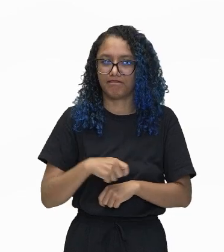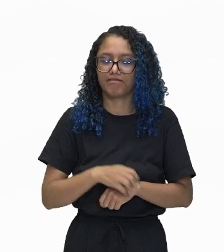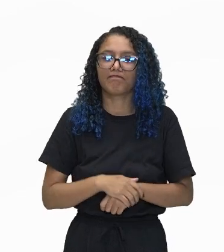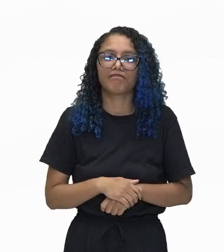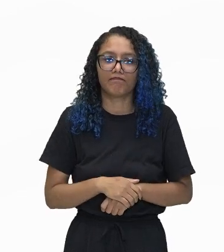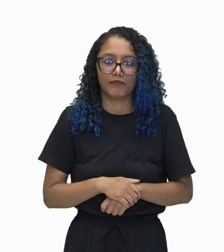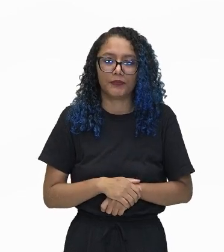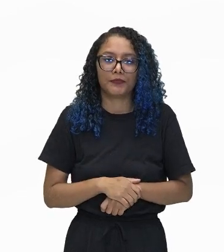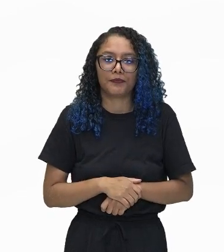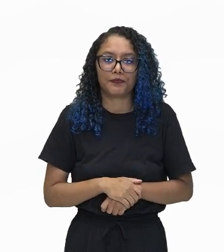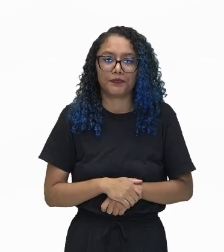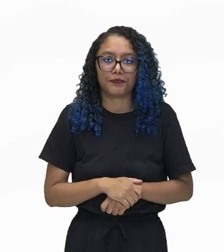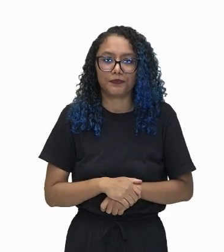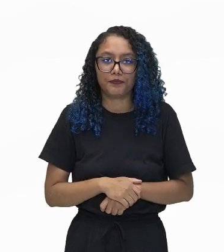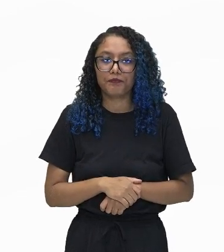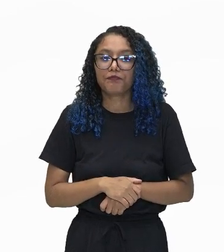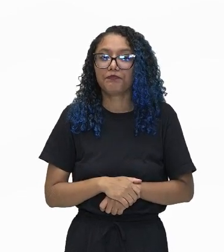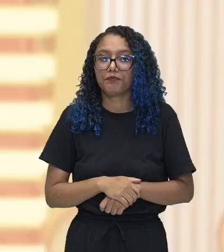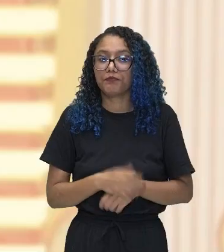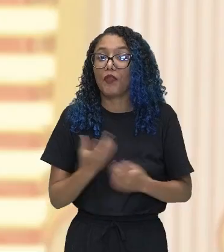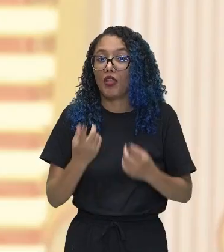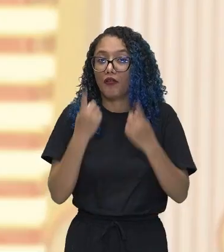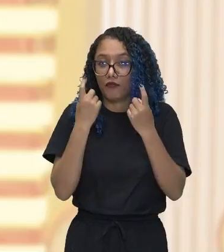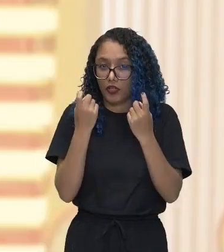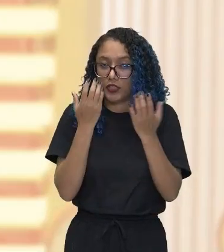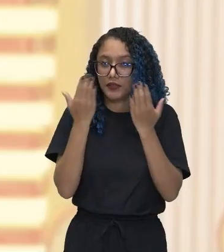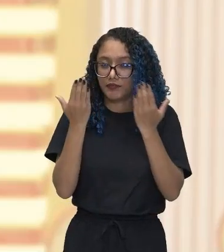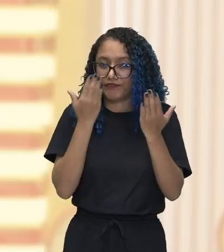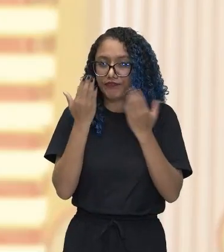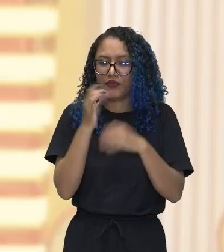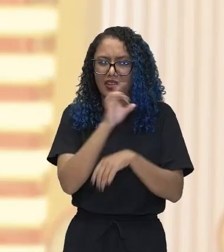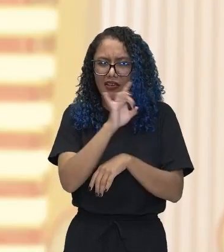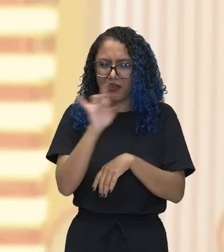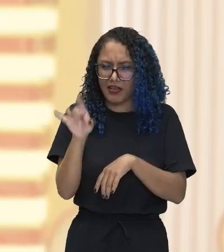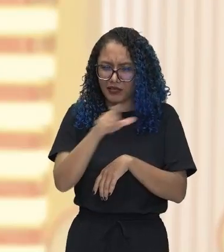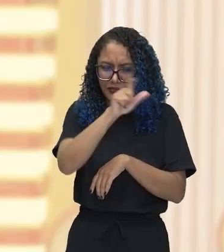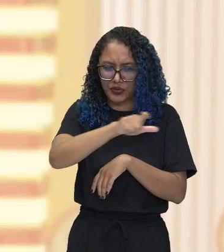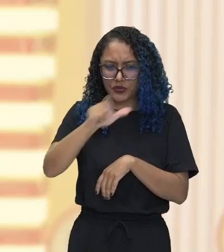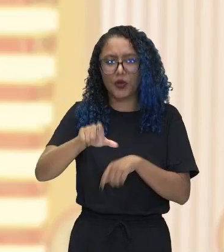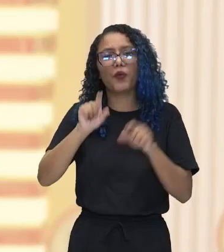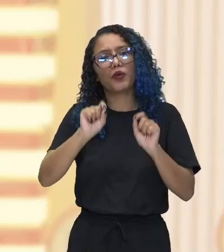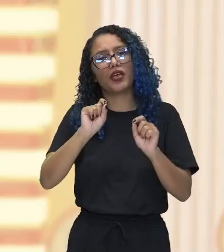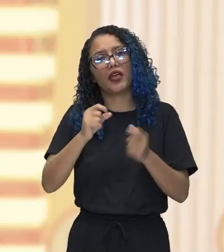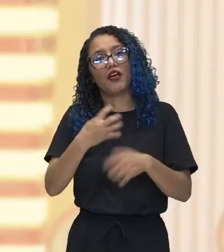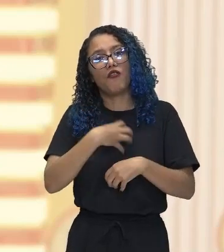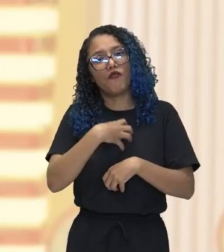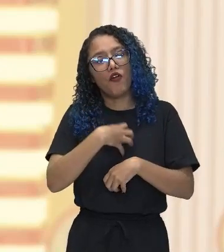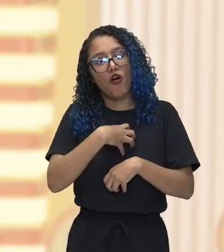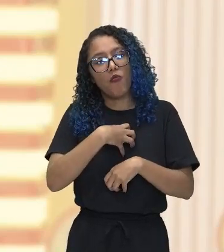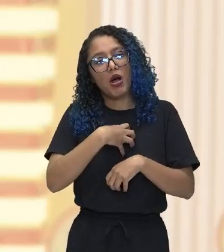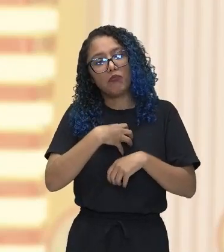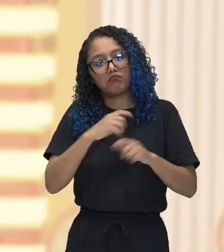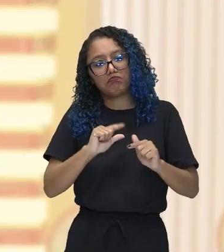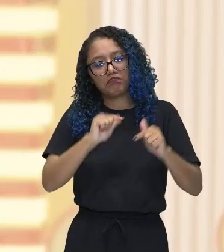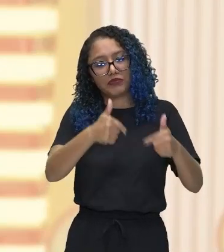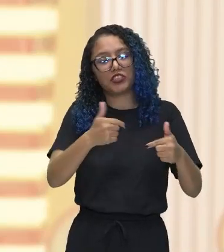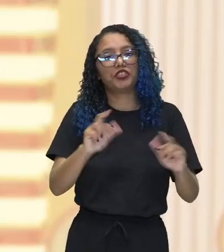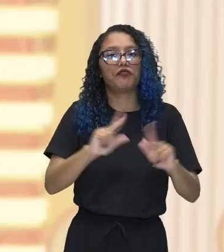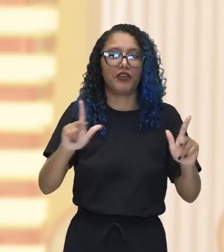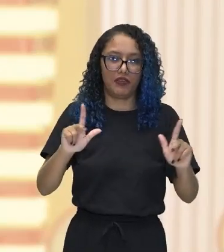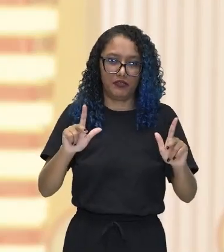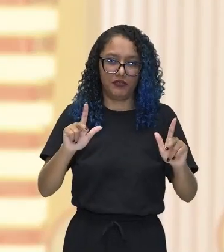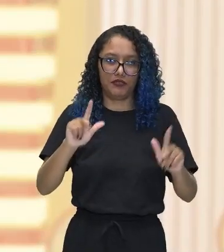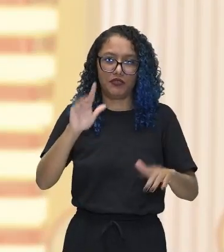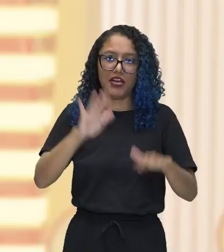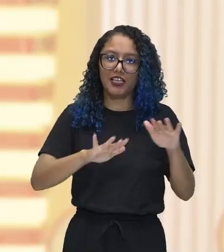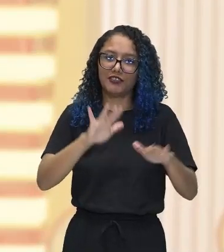da violência psicológica, cada ser humano, ela reage de um jeito, não é mesmo? Então, muitas vezes, a pessoa ela não